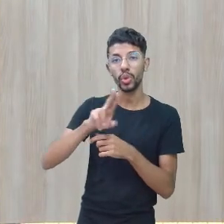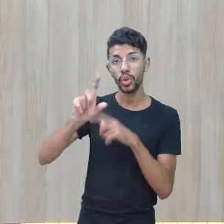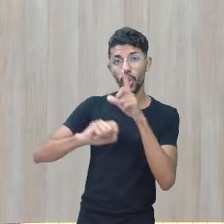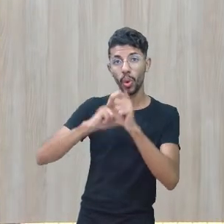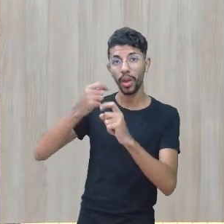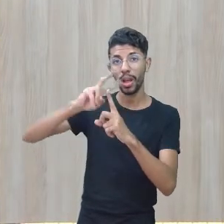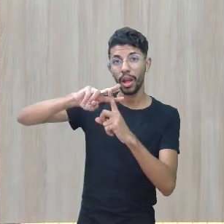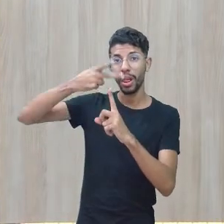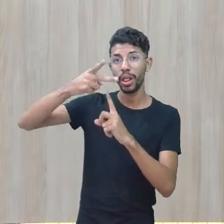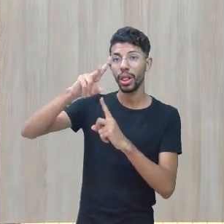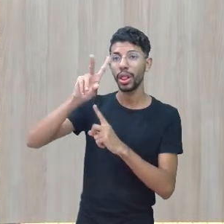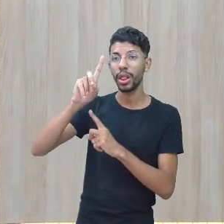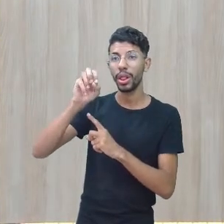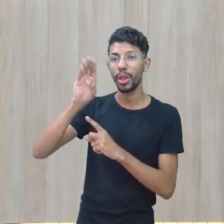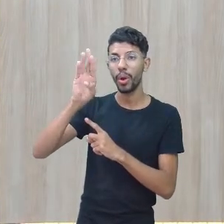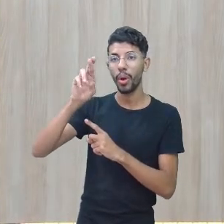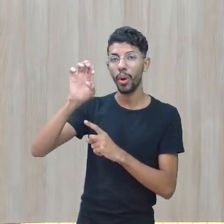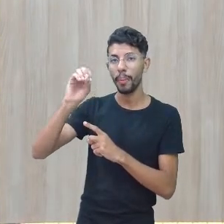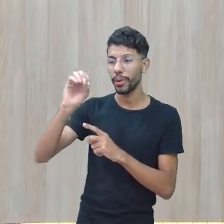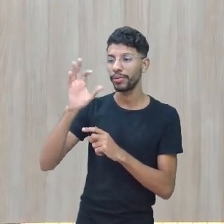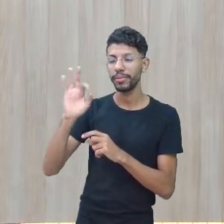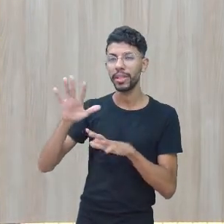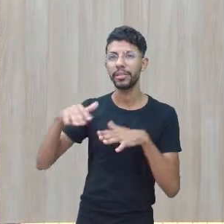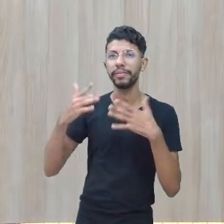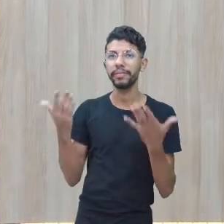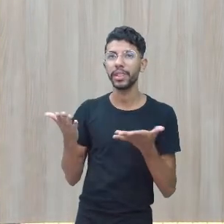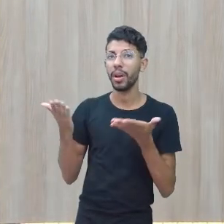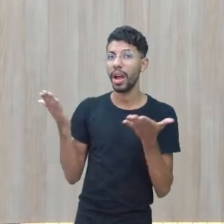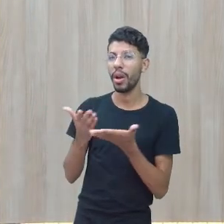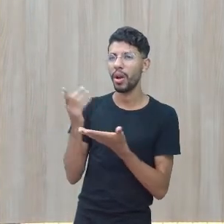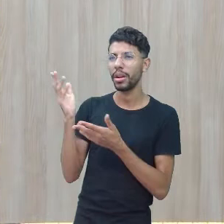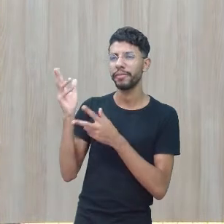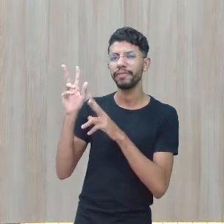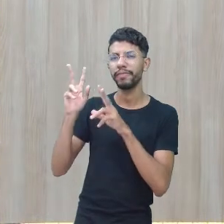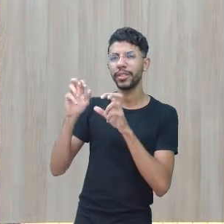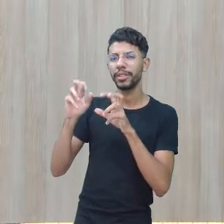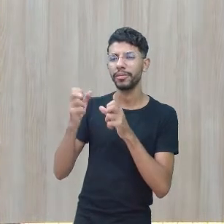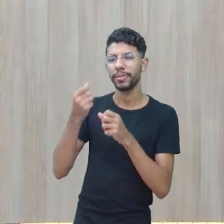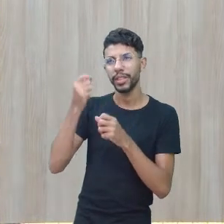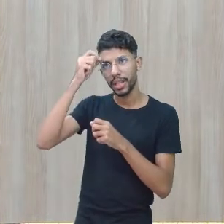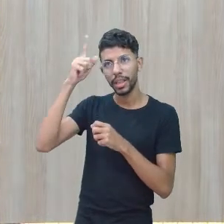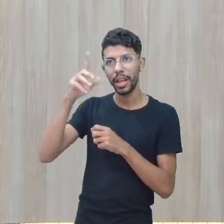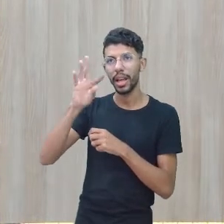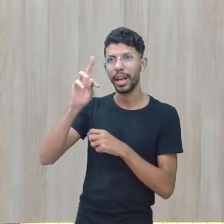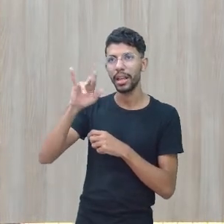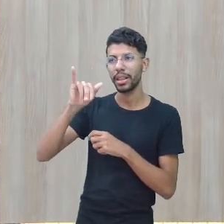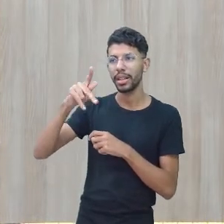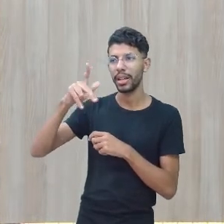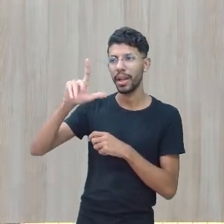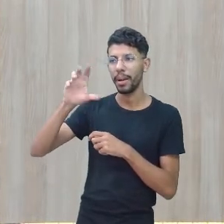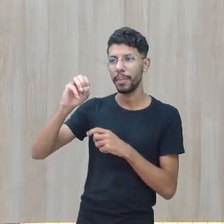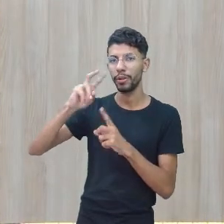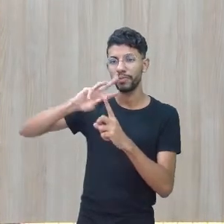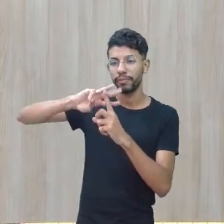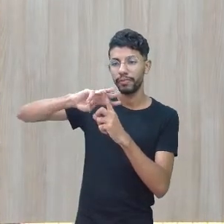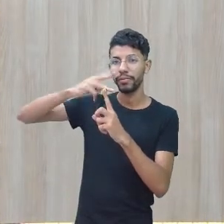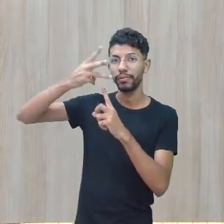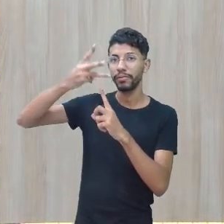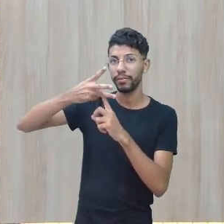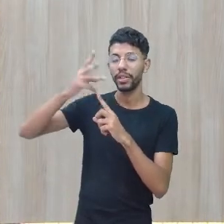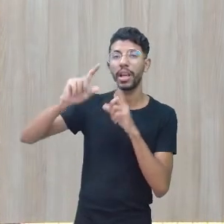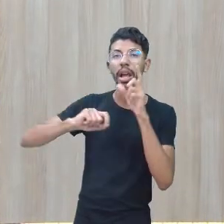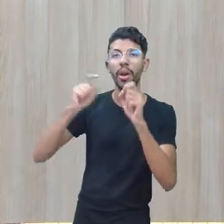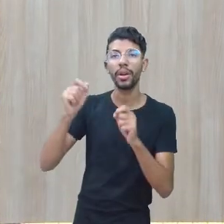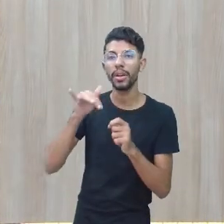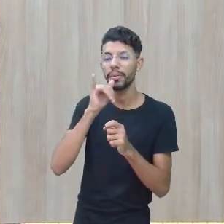para vocês começarem a relacionar isso. Quando eu trabalho com essa ideia de o triplo agora, a gente está aumentando as partes que a